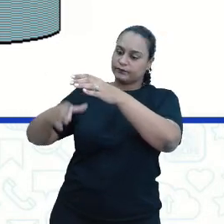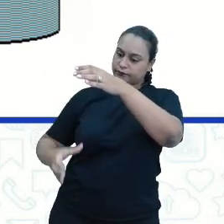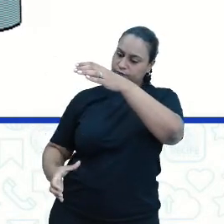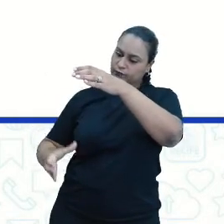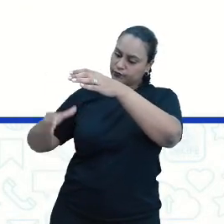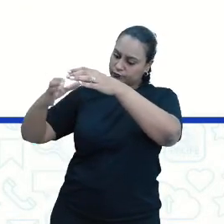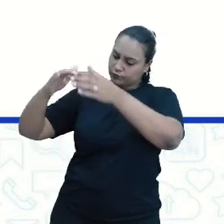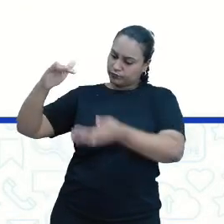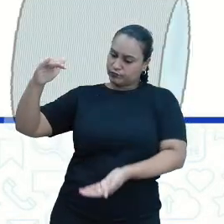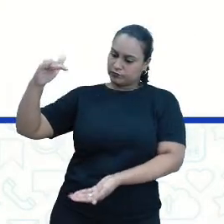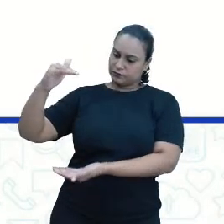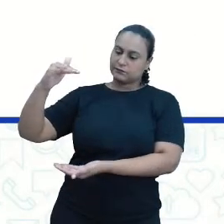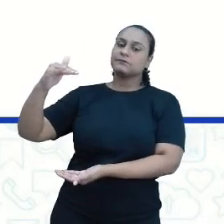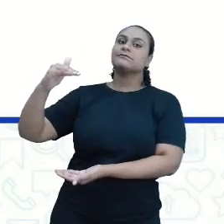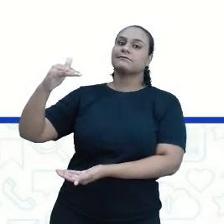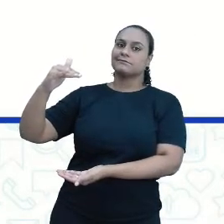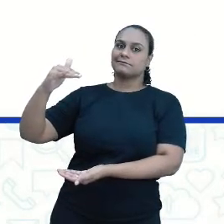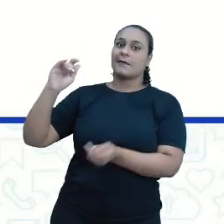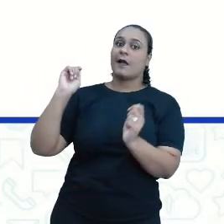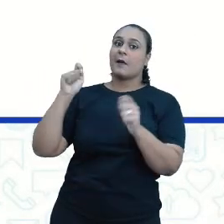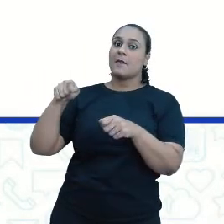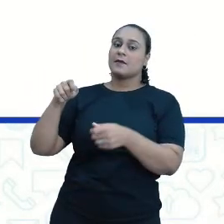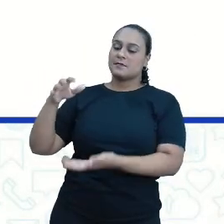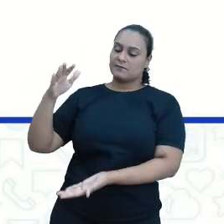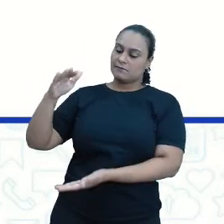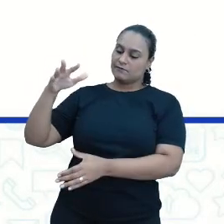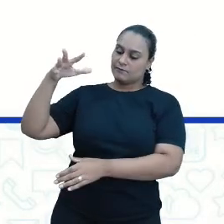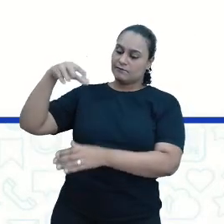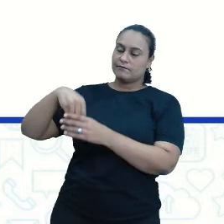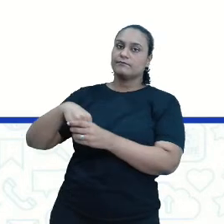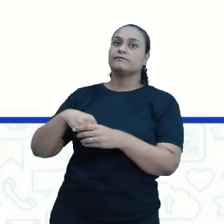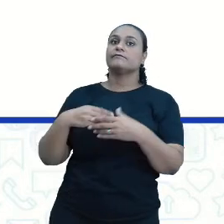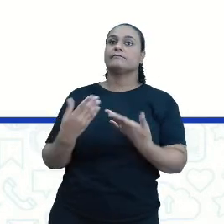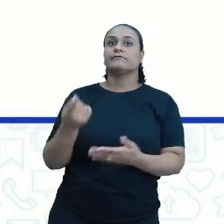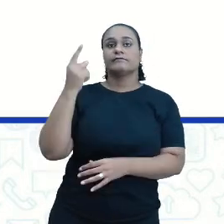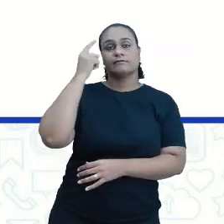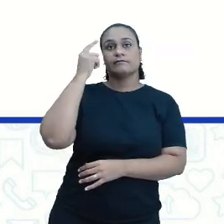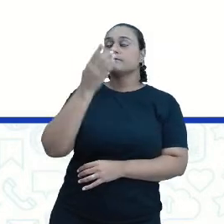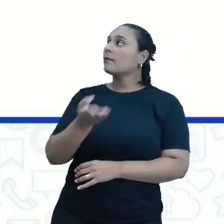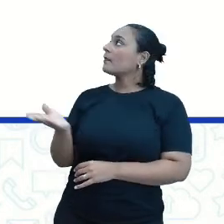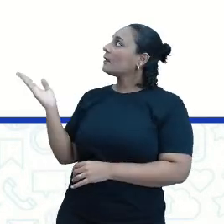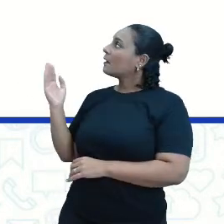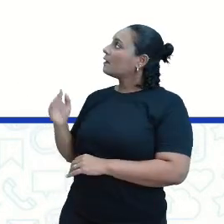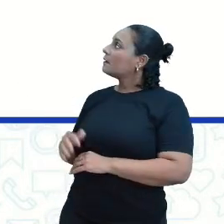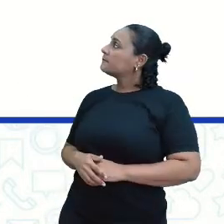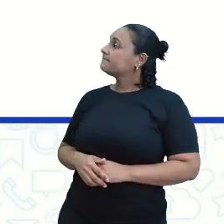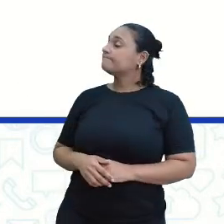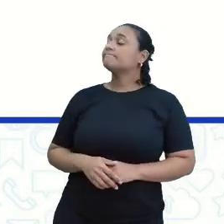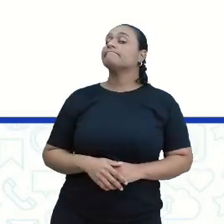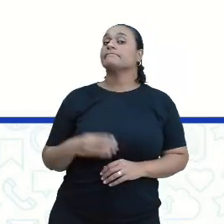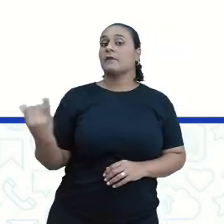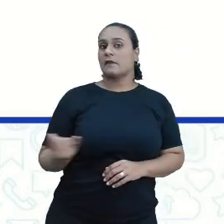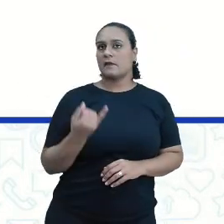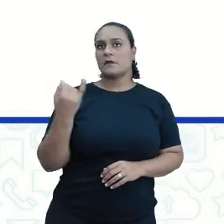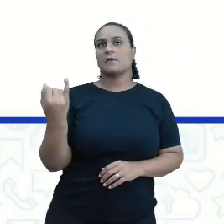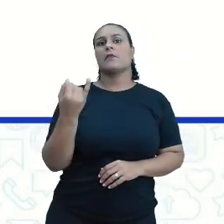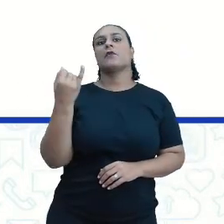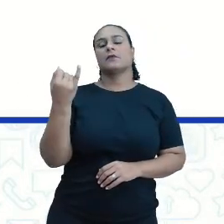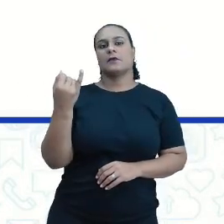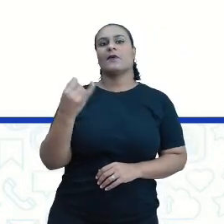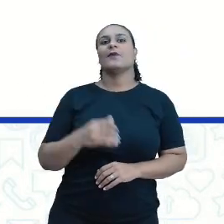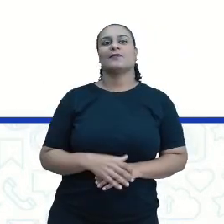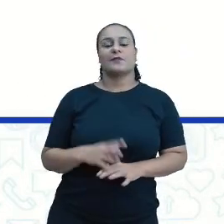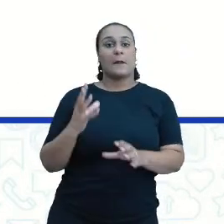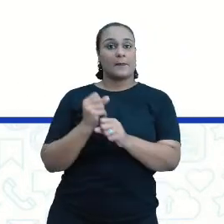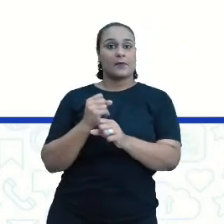quero, que é o volume do cilindro. Então, essa ideia do cilindro, desse fatiamento, ele vai ser importante para uma das partes da